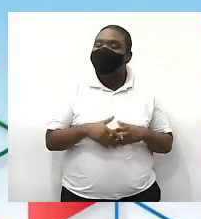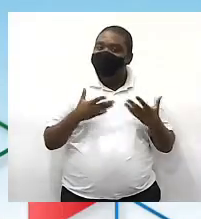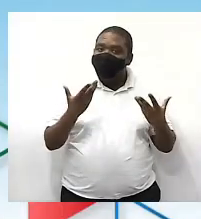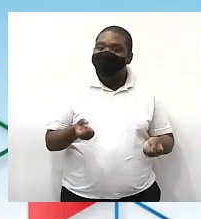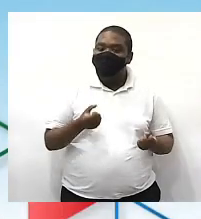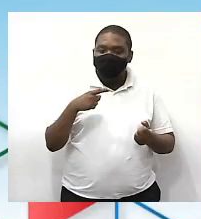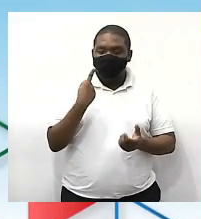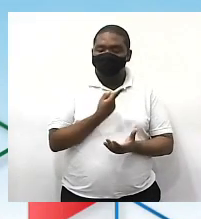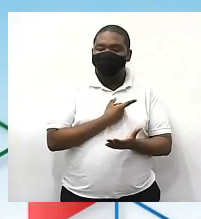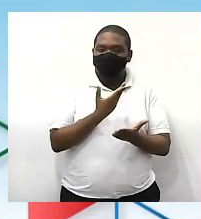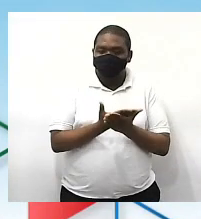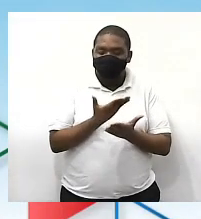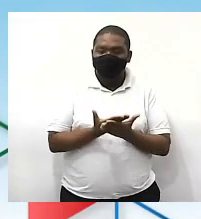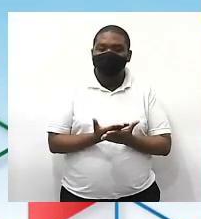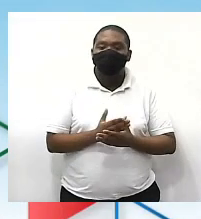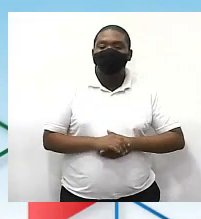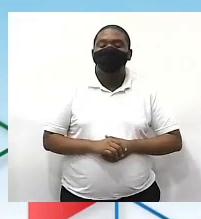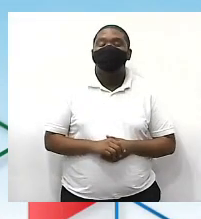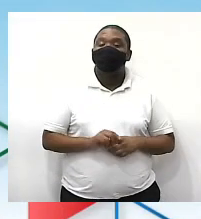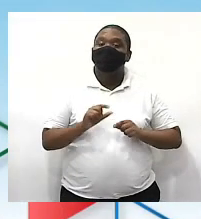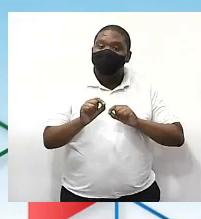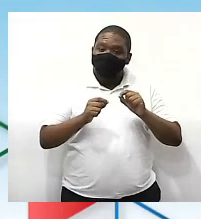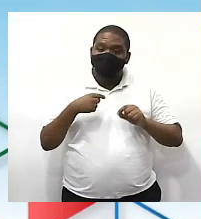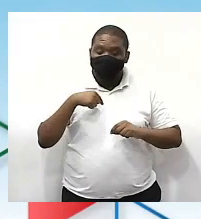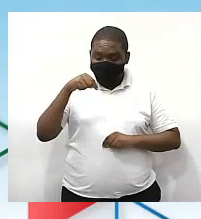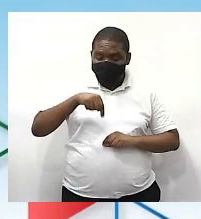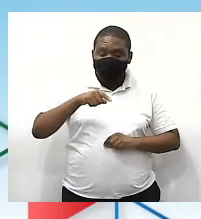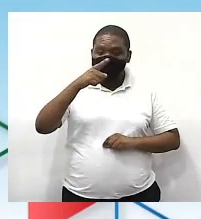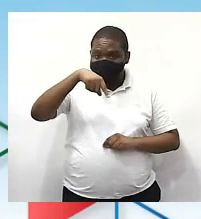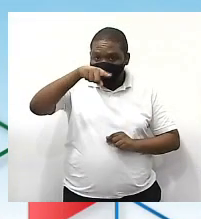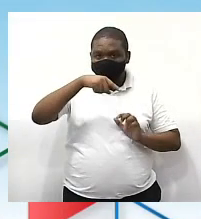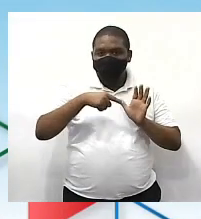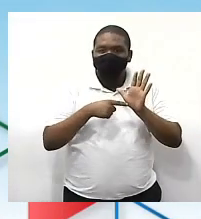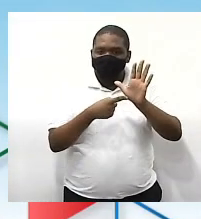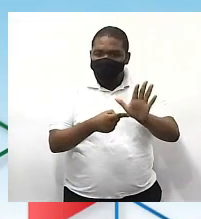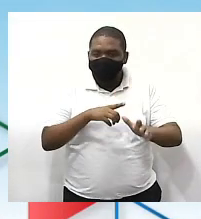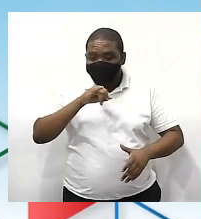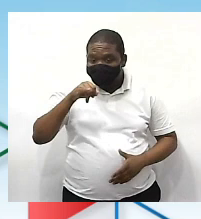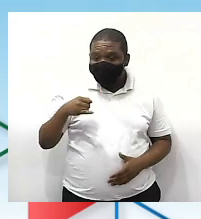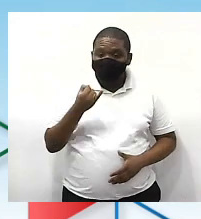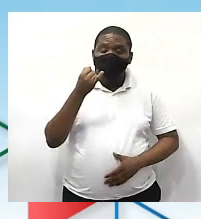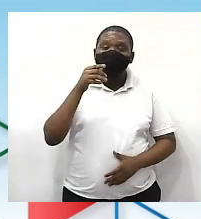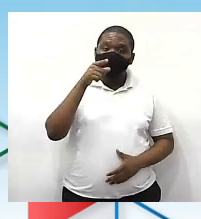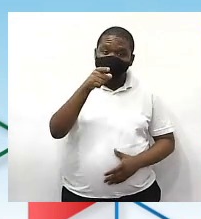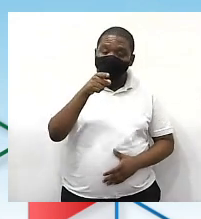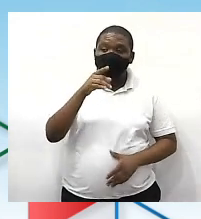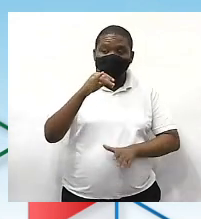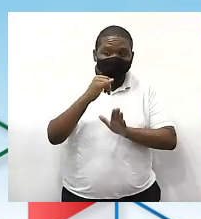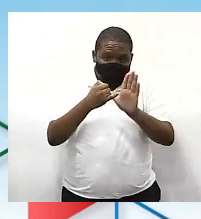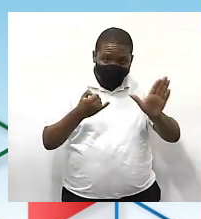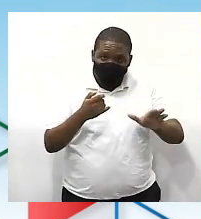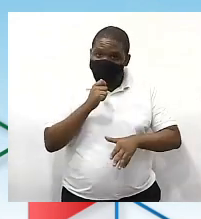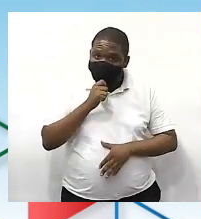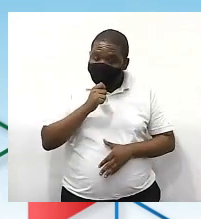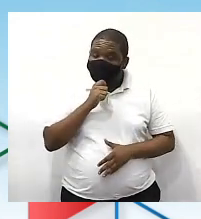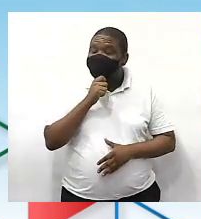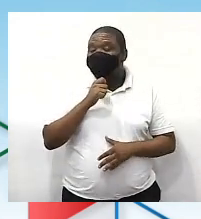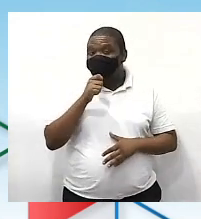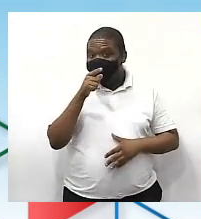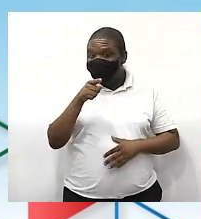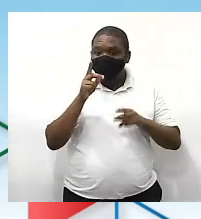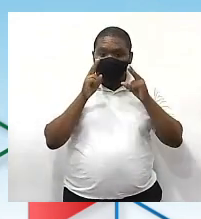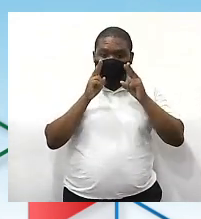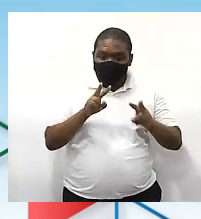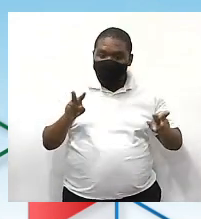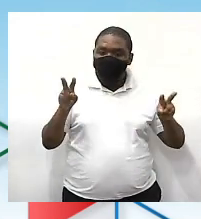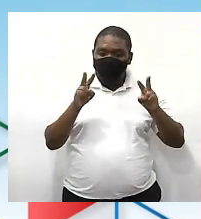Jonathan, apresentando para vocês e aproveitando, você que ainda não está inscrito, observa aí no nosso